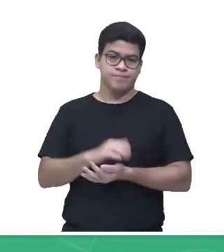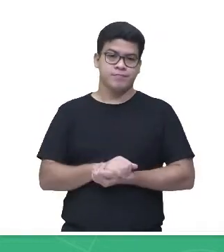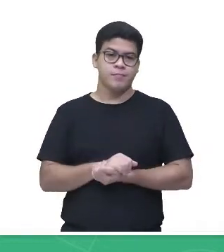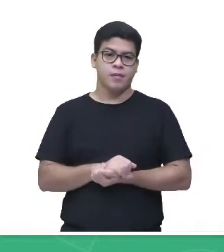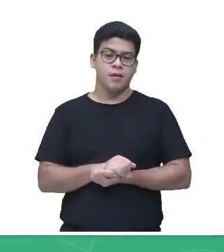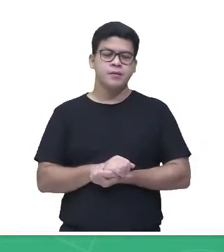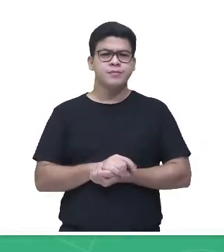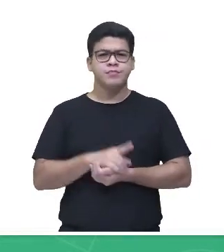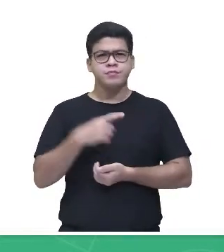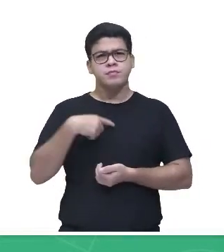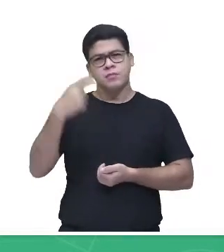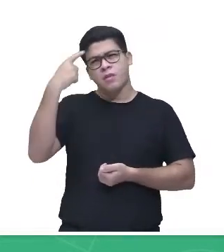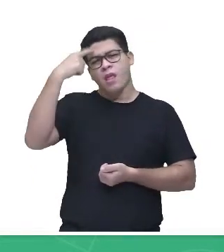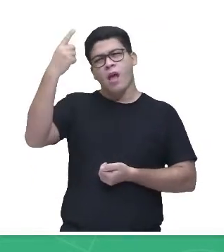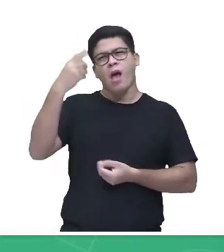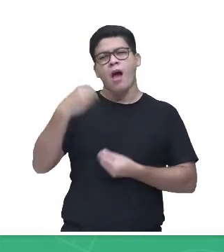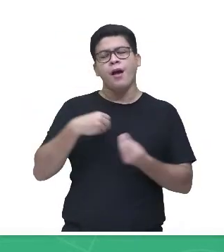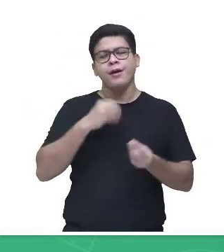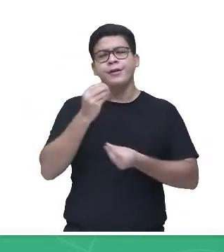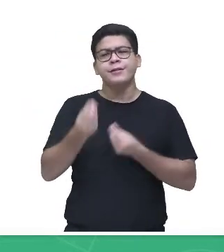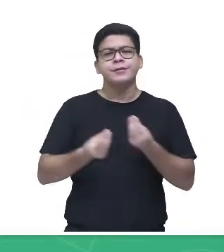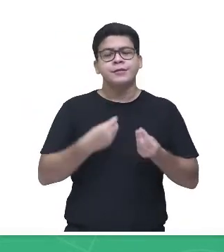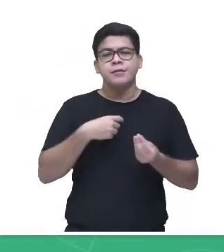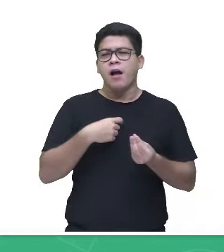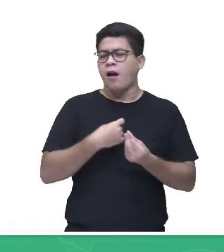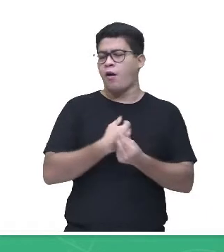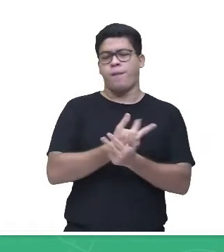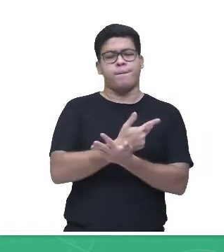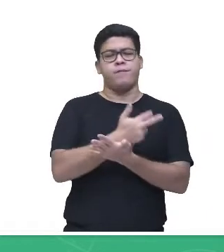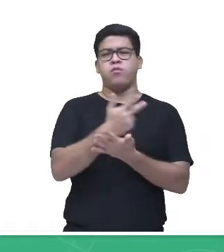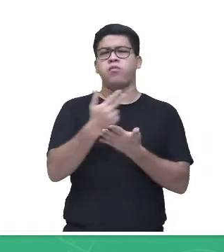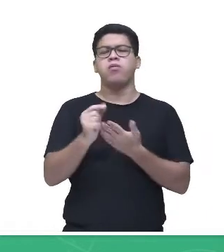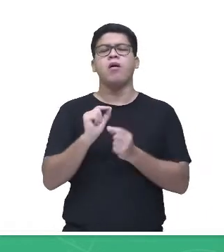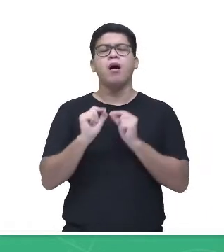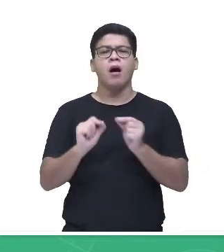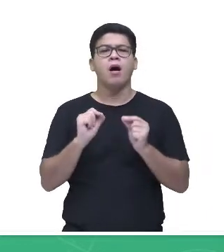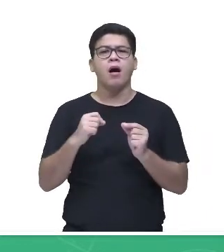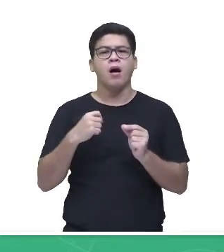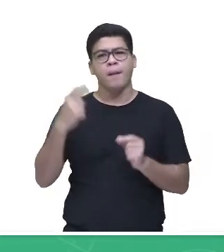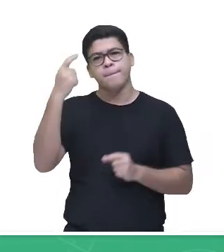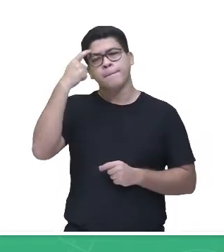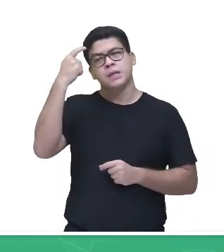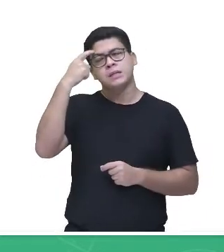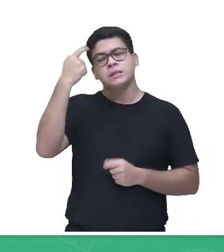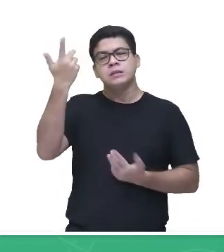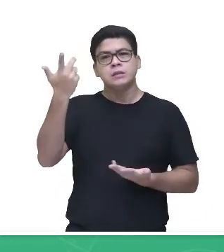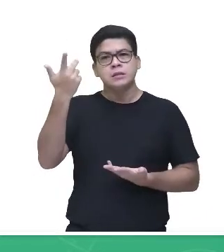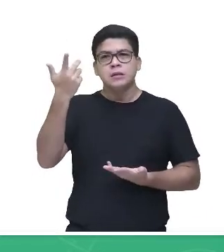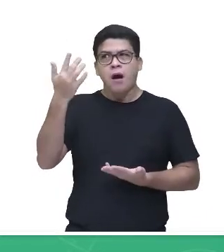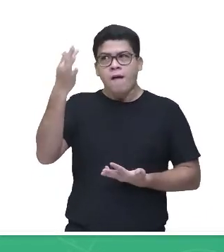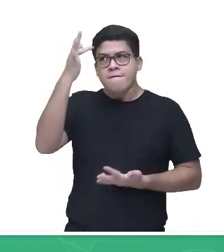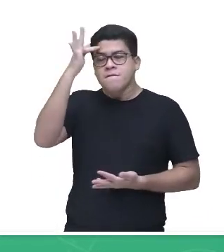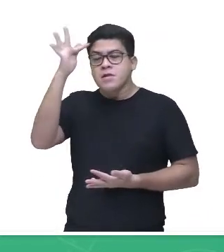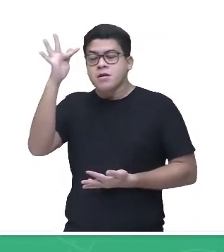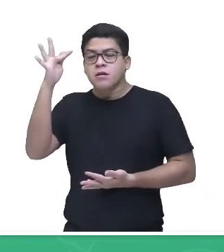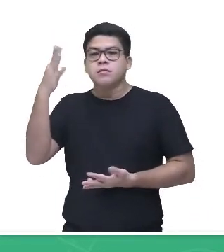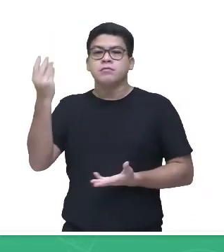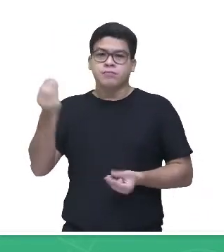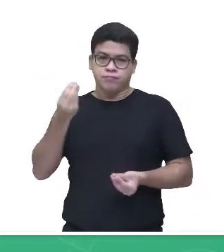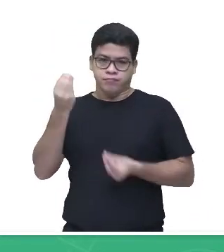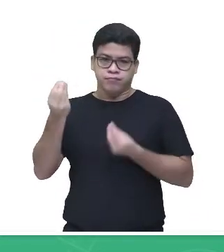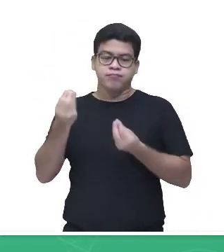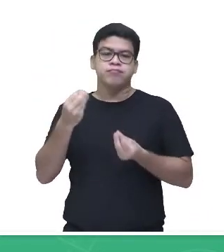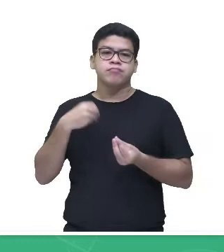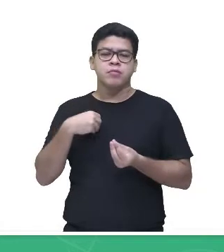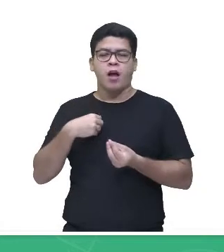ideias iluministas foram construídas por vários intelectuais que criaram uma realidade filosófica diferente